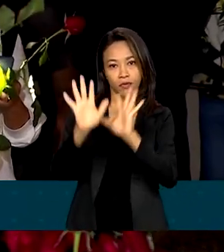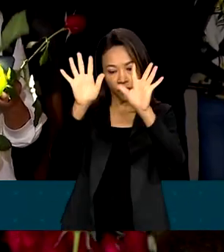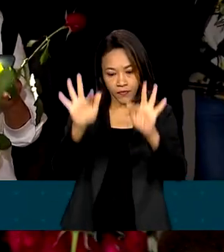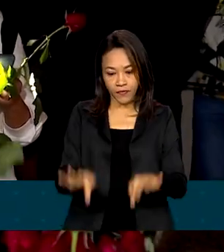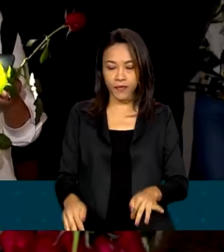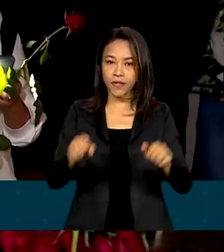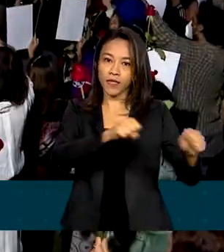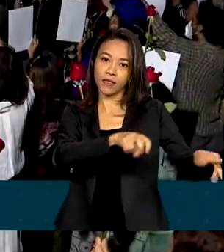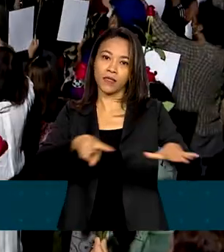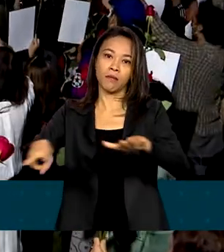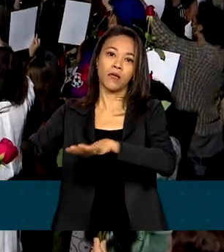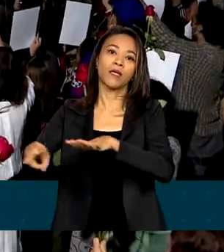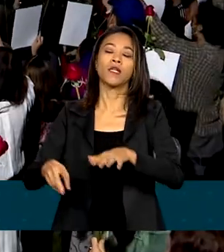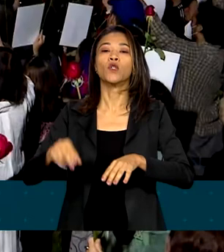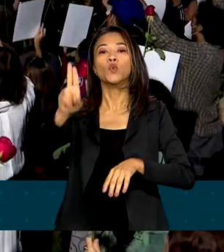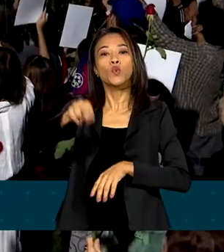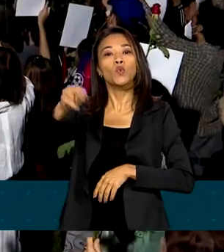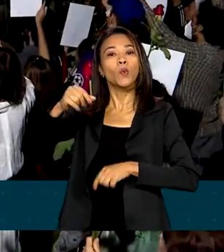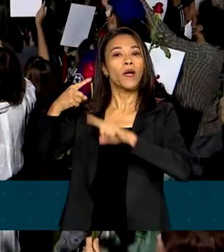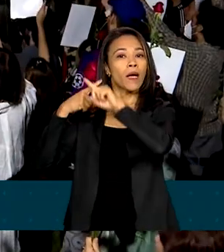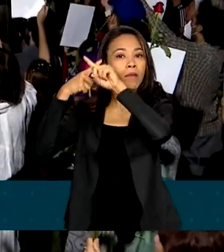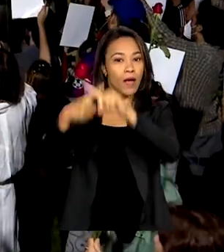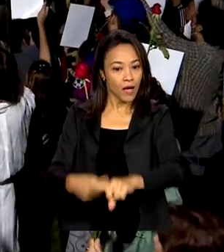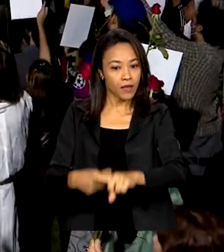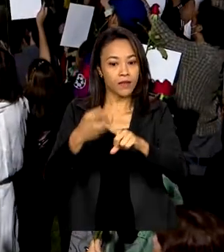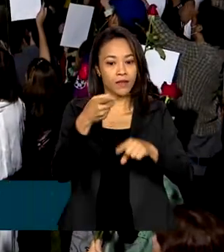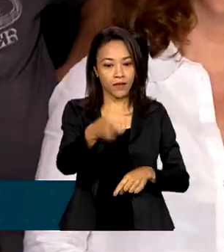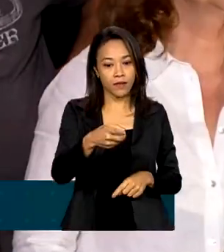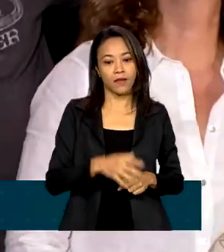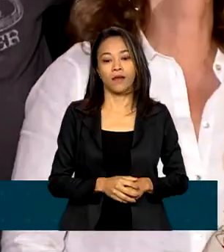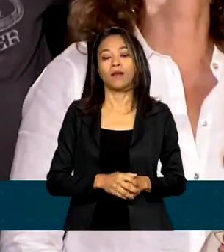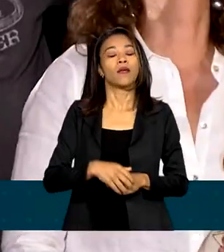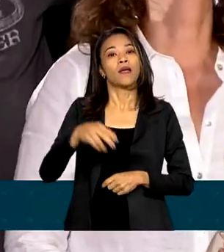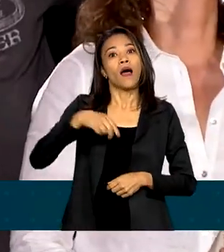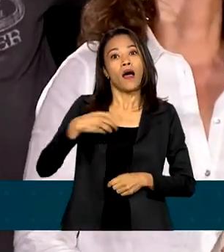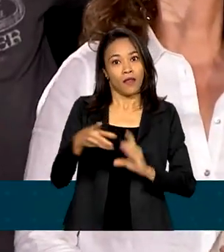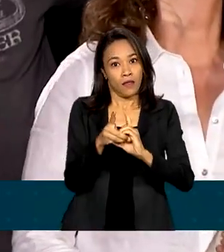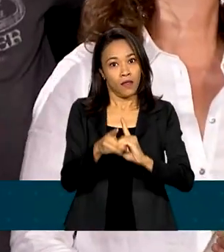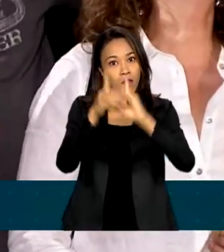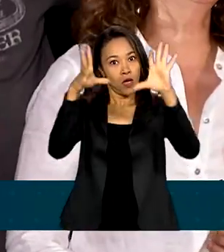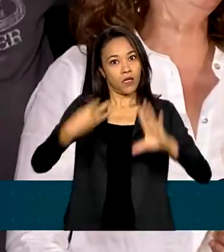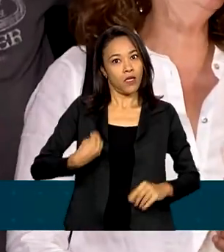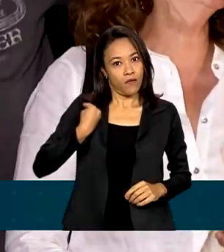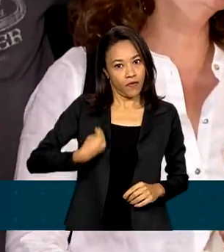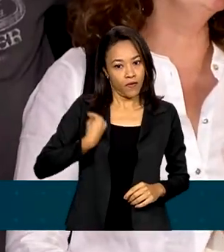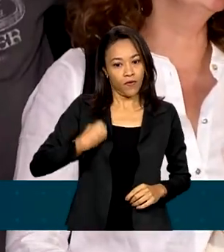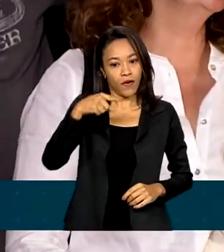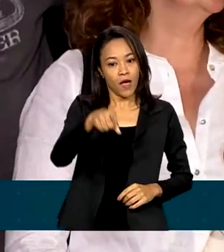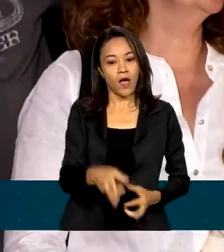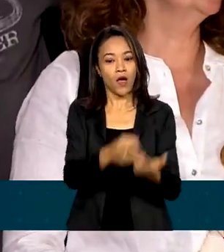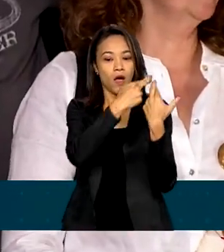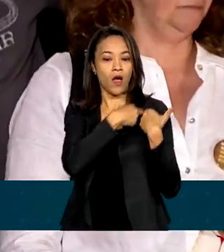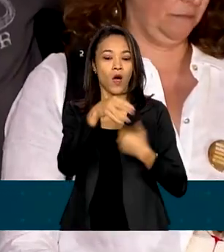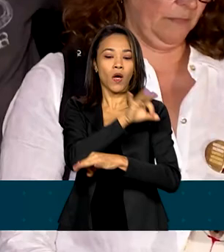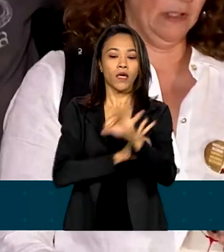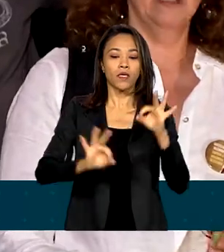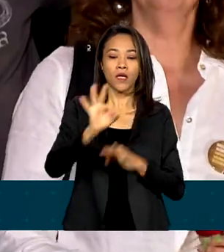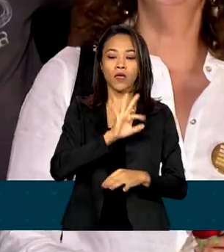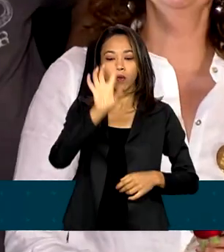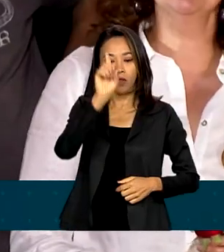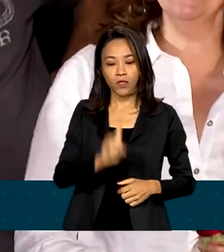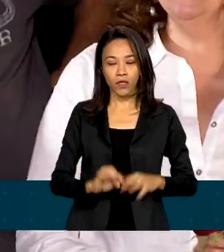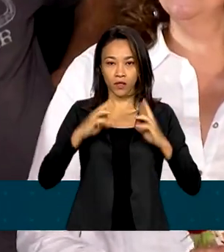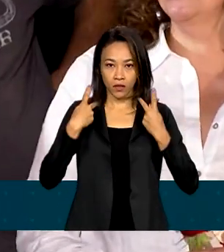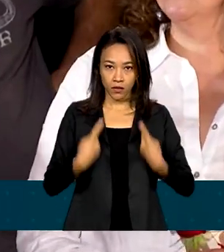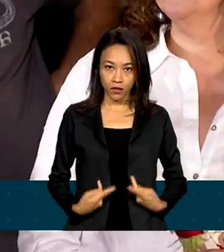Semana do Nunca Mais, Memória Restaurada, Democracia Viva. Organizada pelo Ministério dos Direitos Humanos e da Cidadania, a